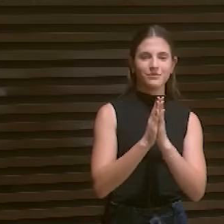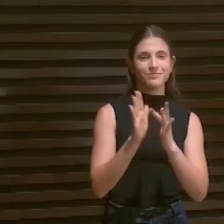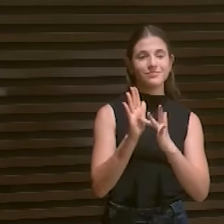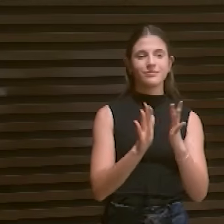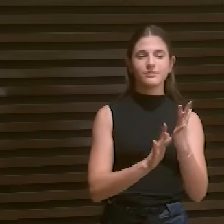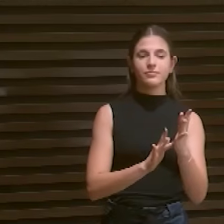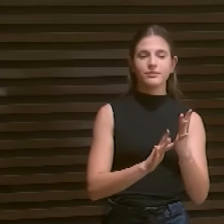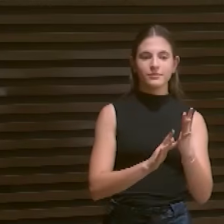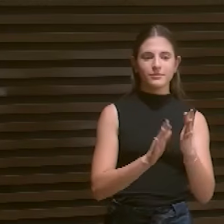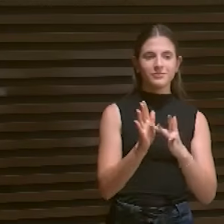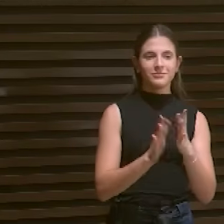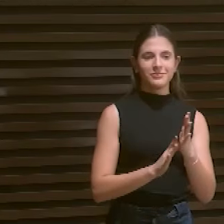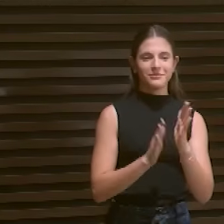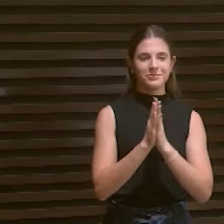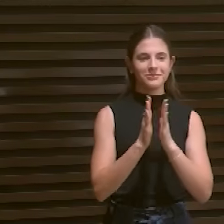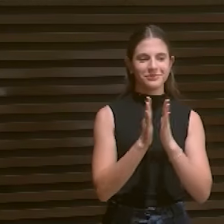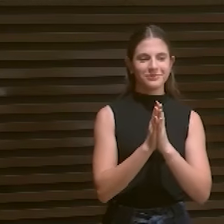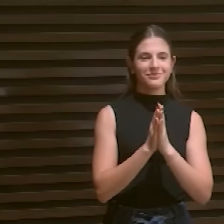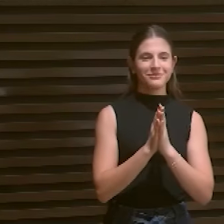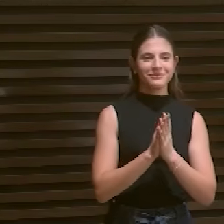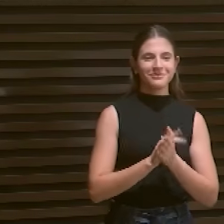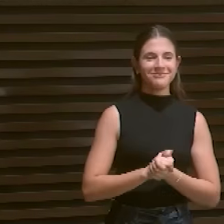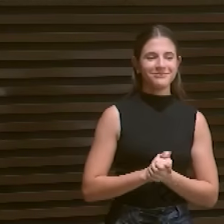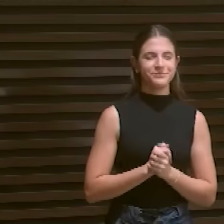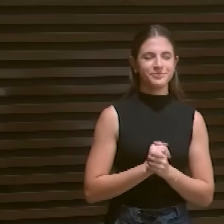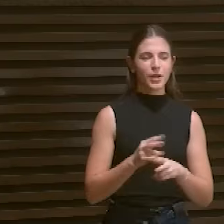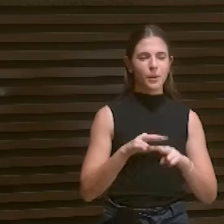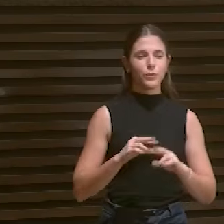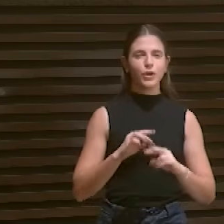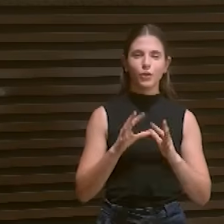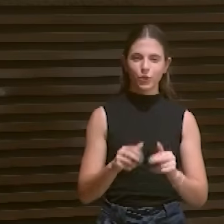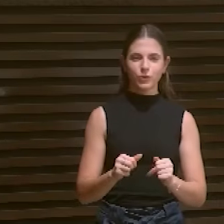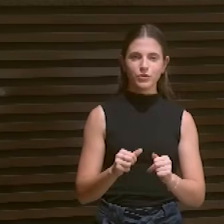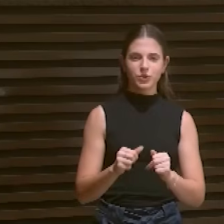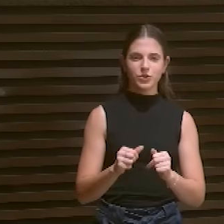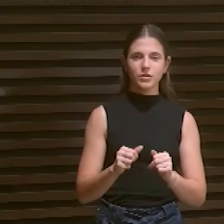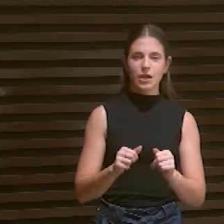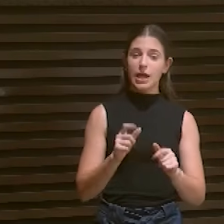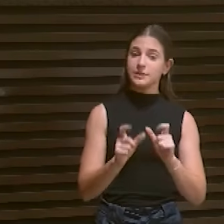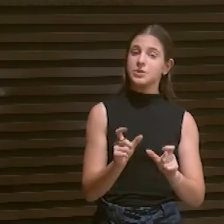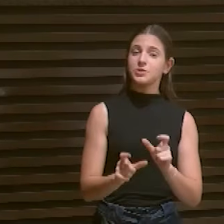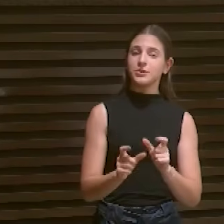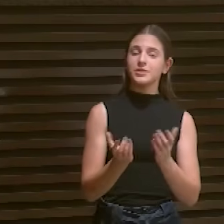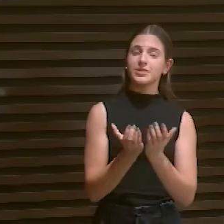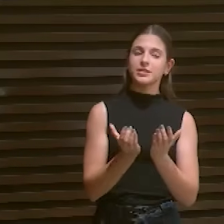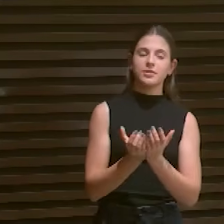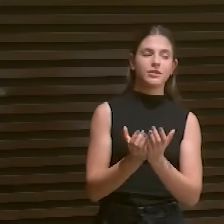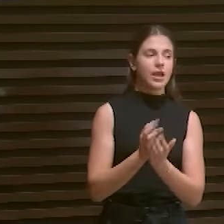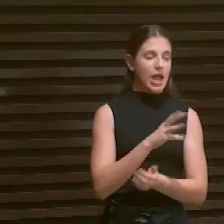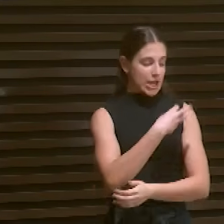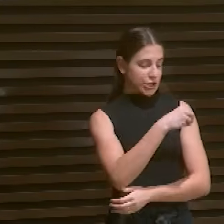Jesus está orando por todos aqueles que são cristãos, pelas gerações